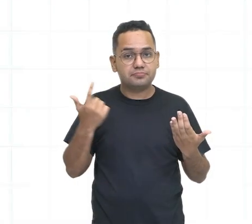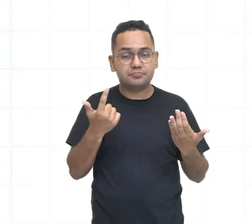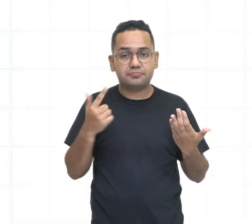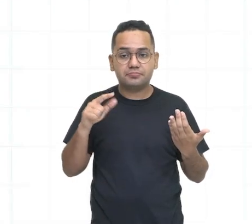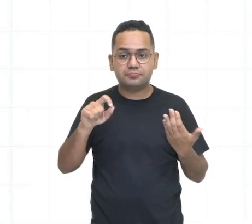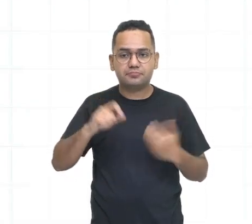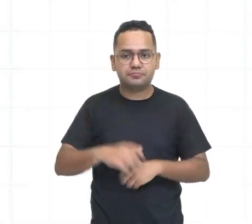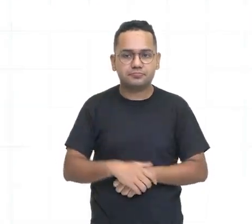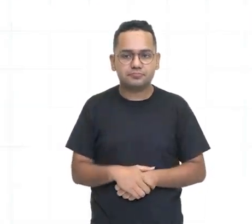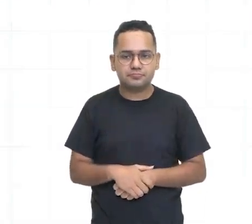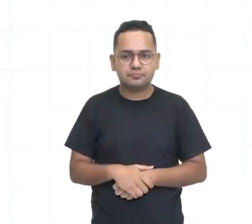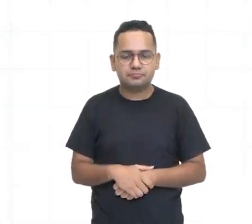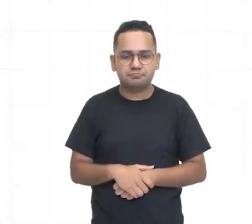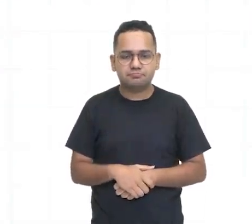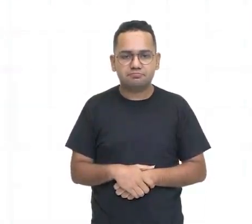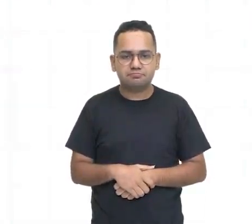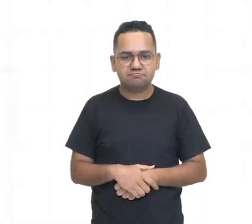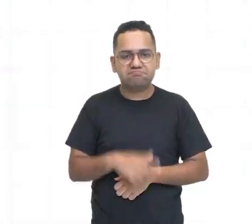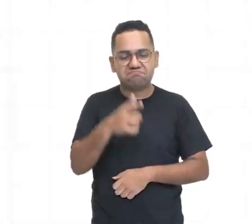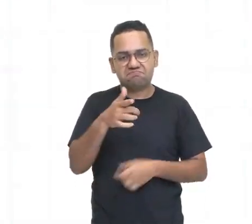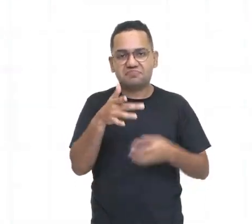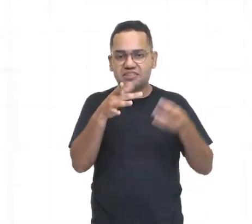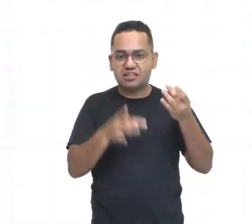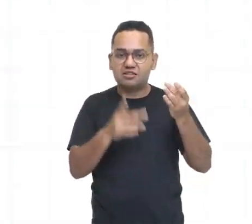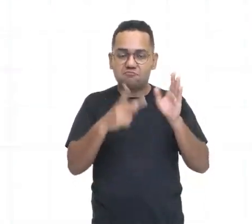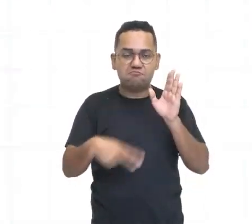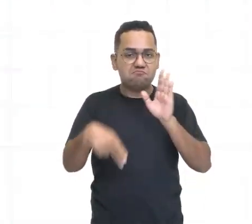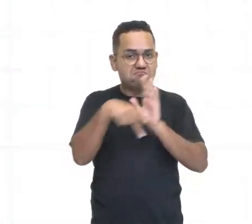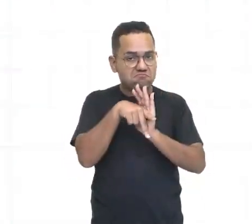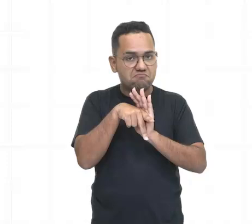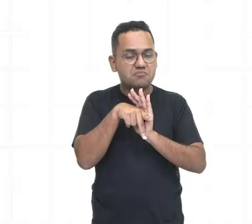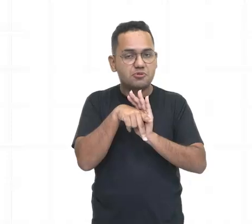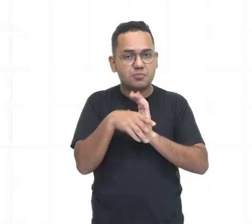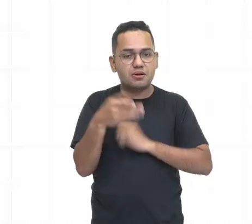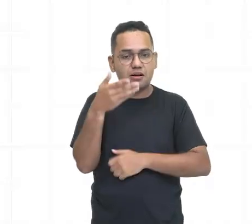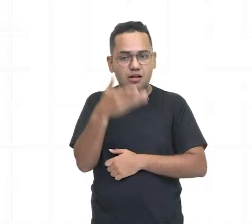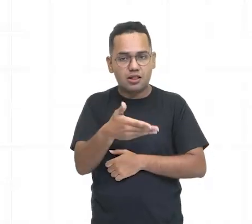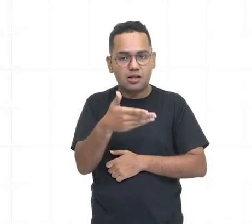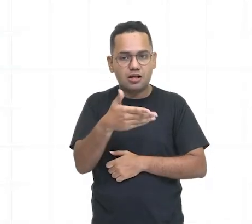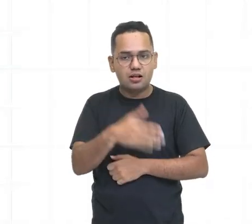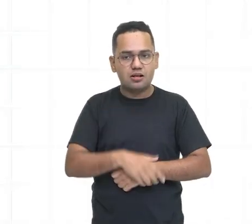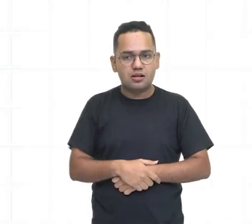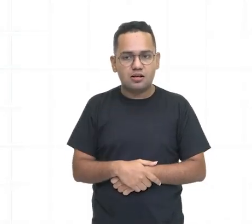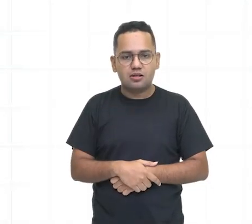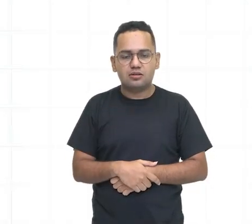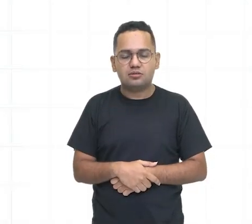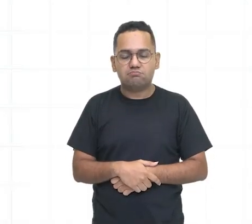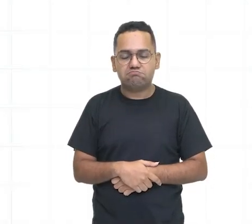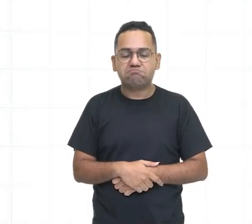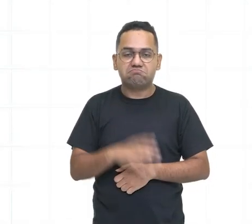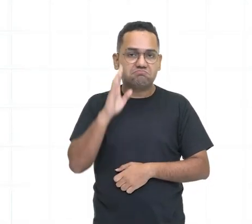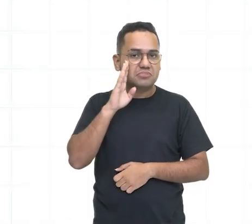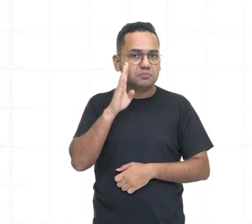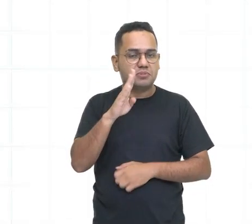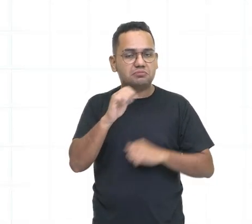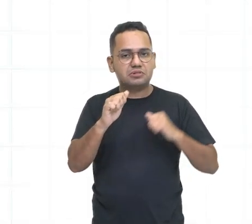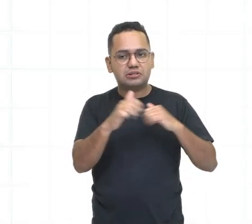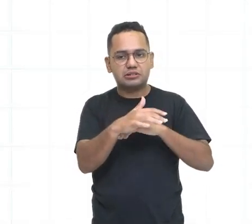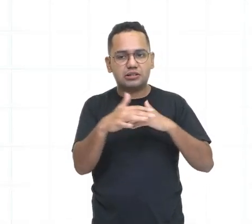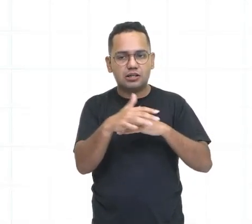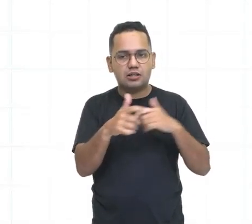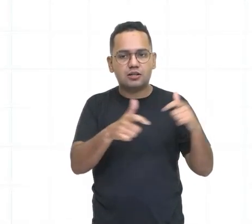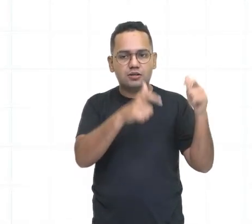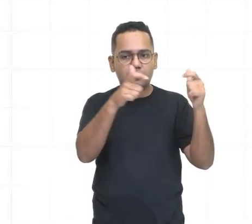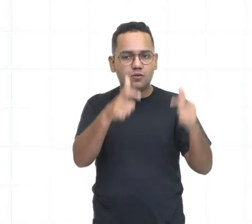justamente a complexidade da principal cidade, né, que foi Machu Picchu e que estava